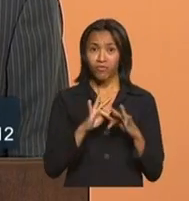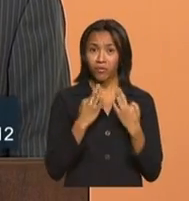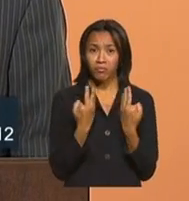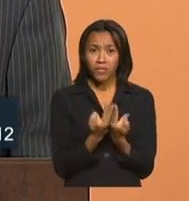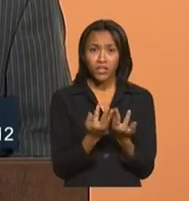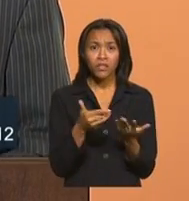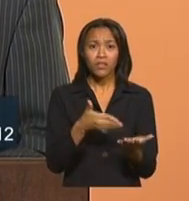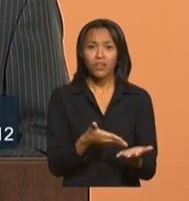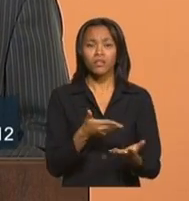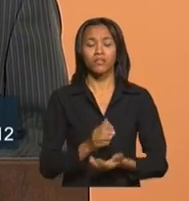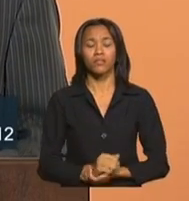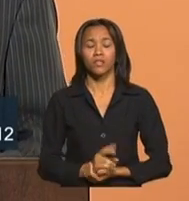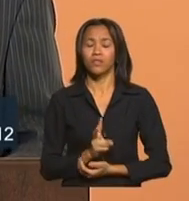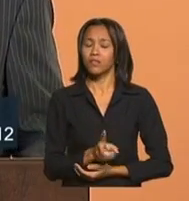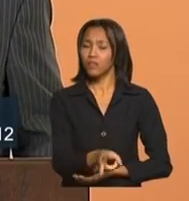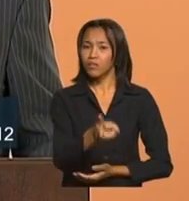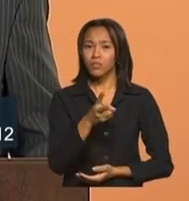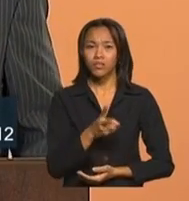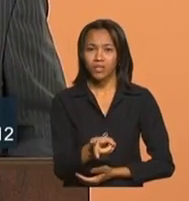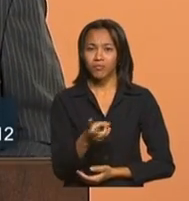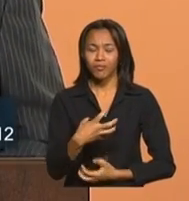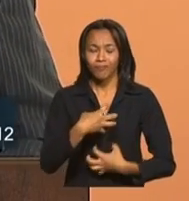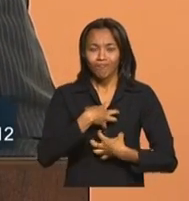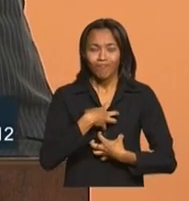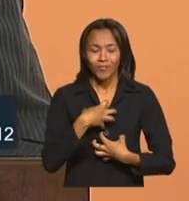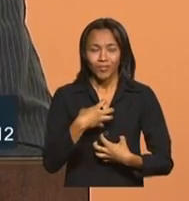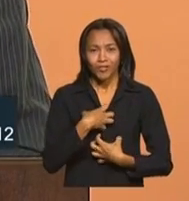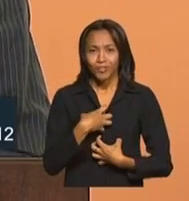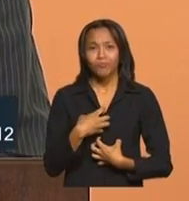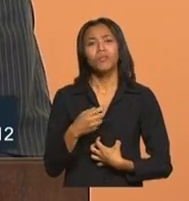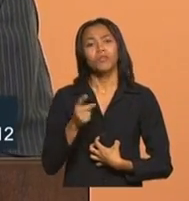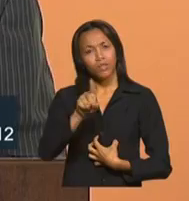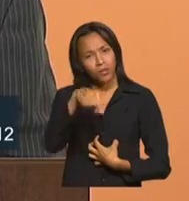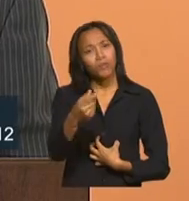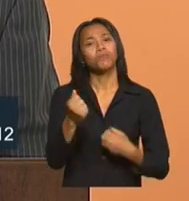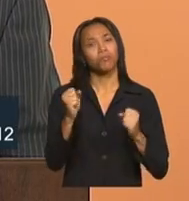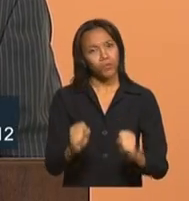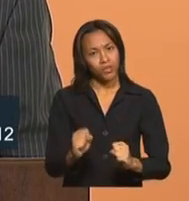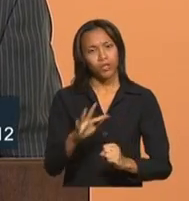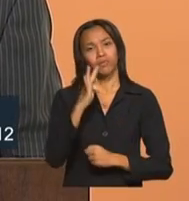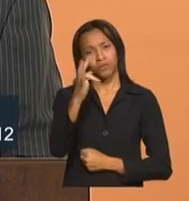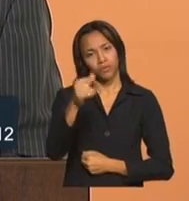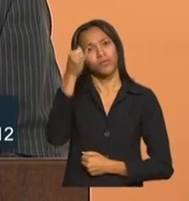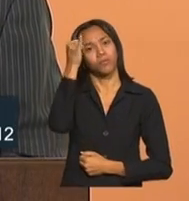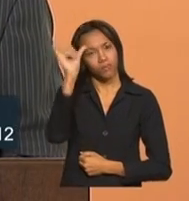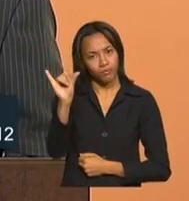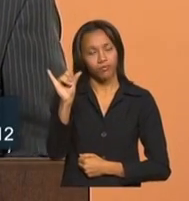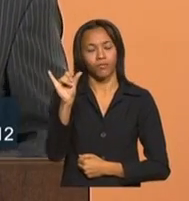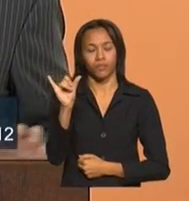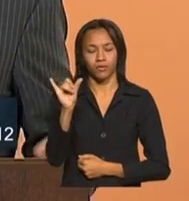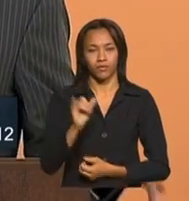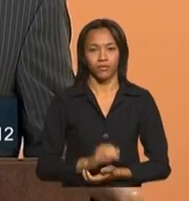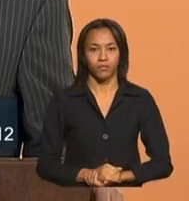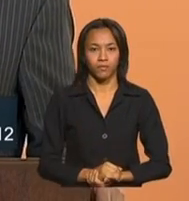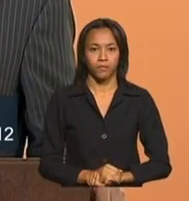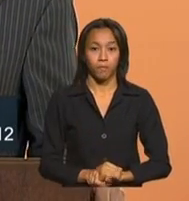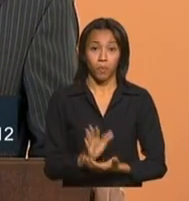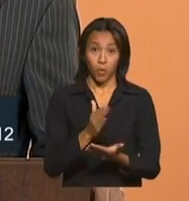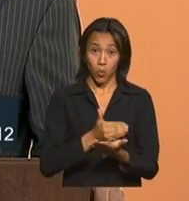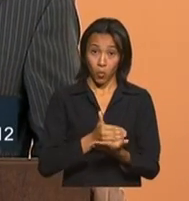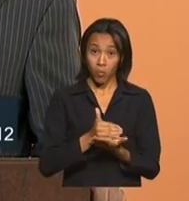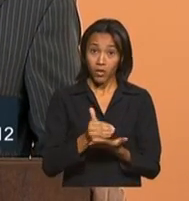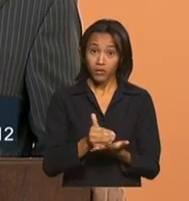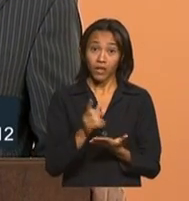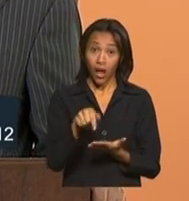sejam enlutadas por fatalidades que poderiam ser evitadas. Do início ao